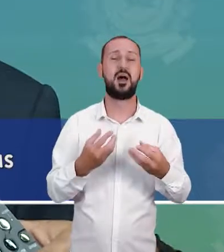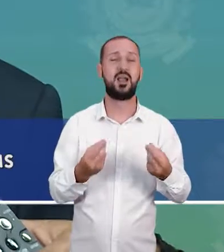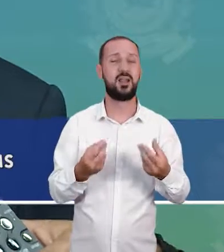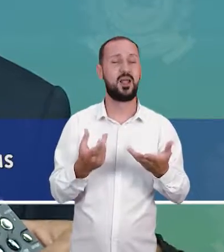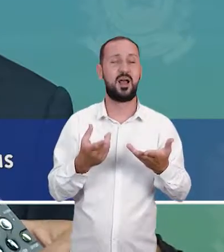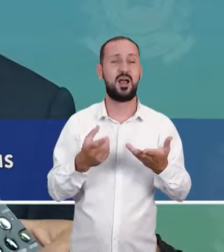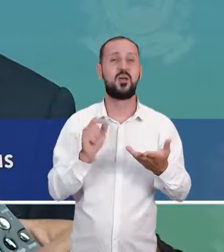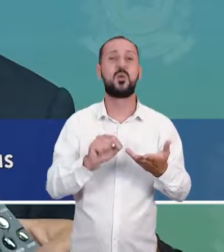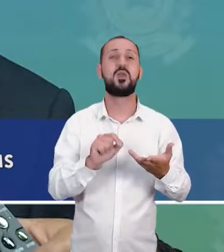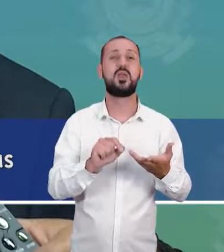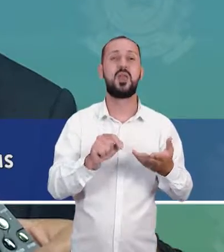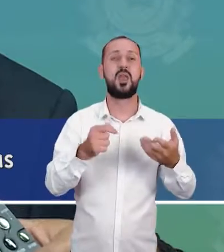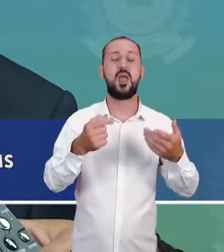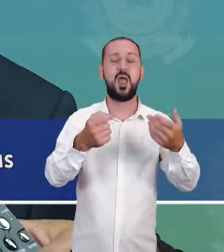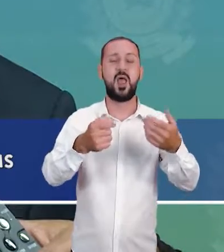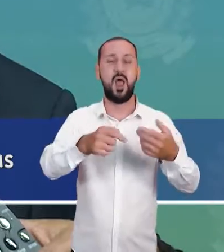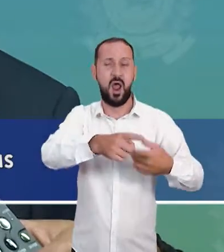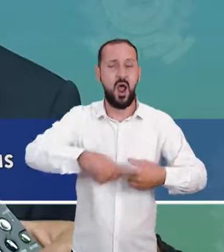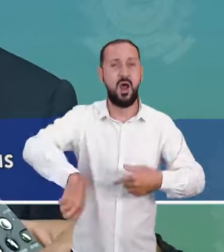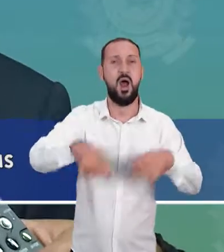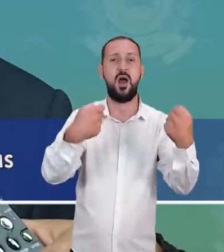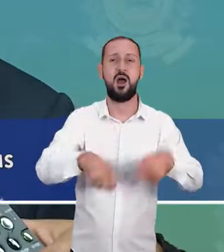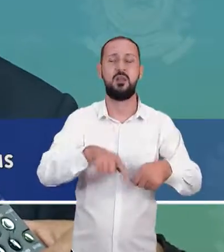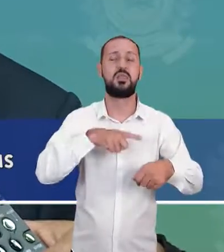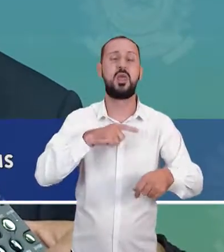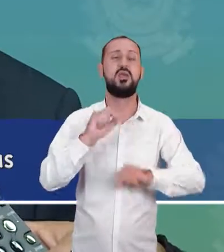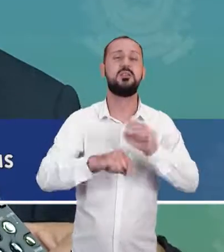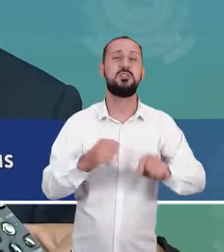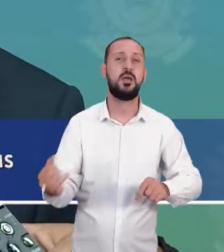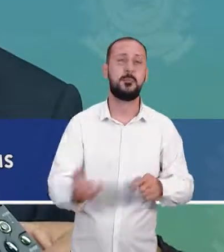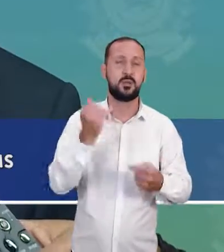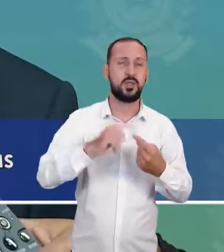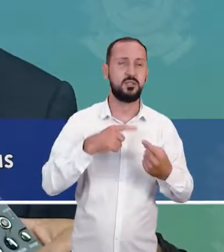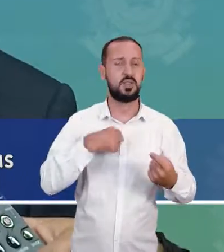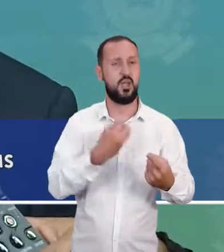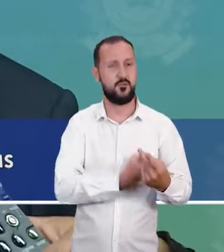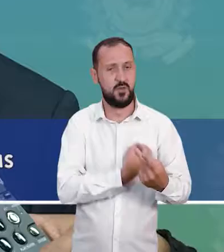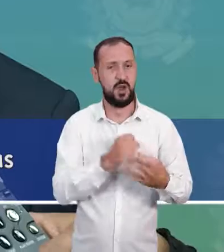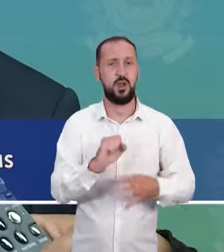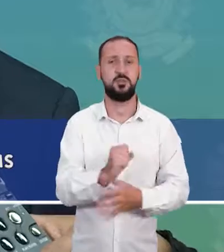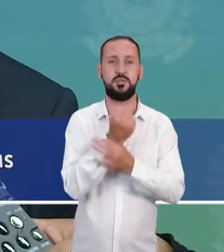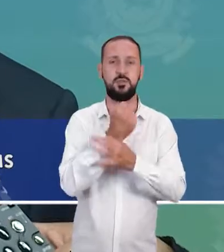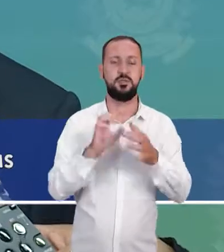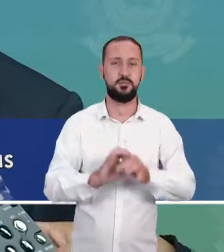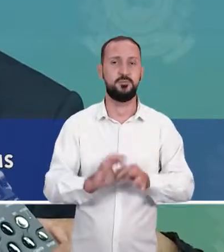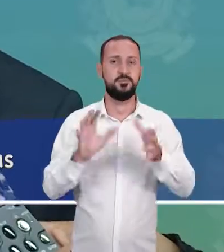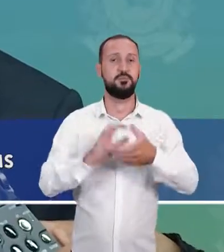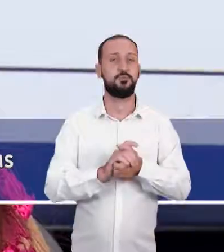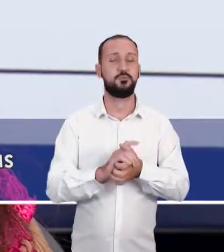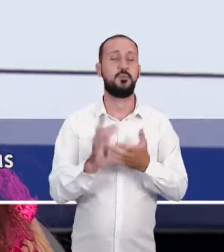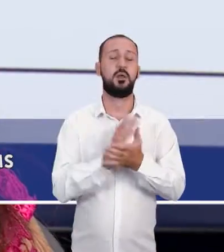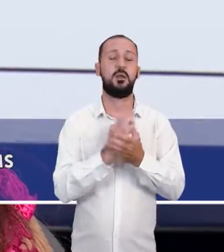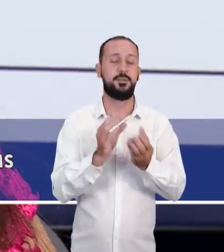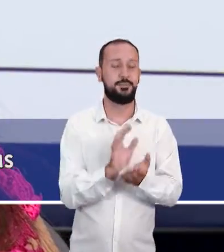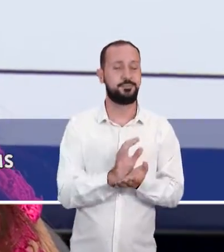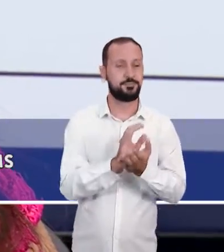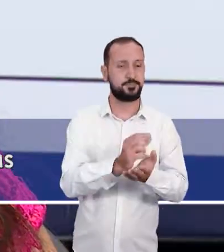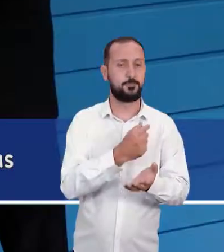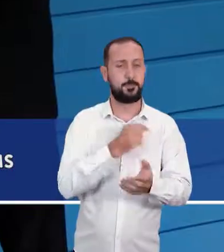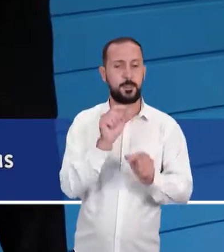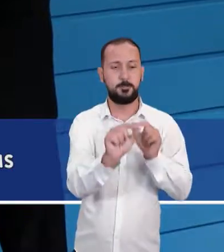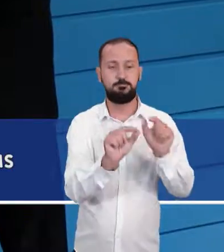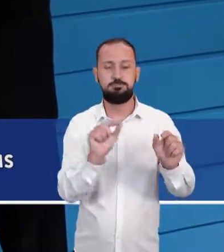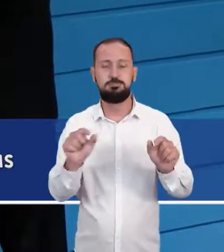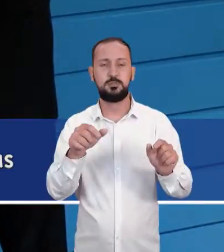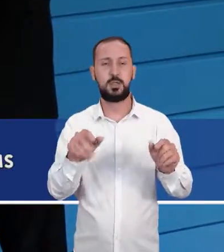trabalha com aquilo que a sociedade tem de mais caro, que é vida, segurança e liberdade. As atribuições